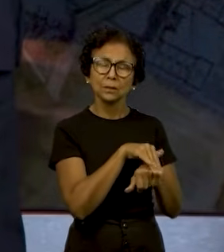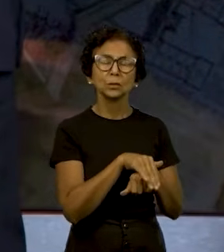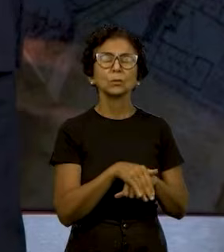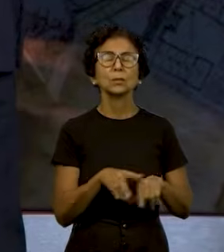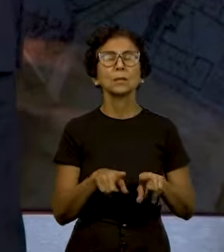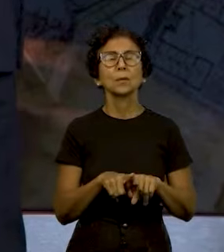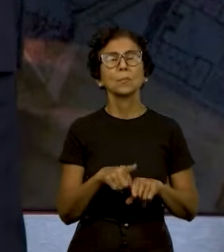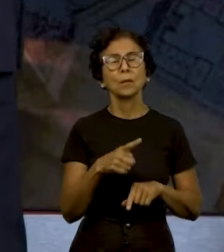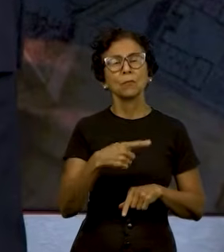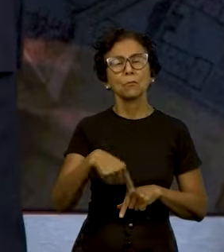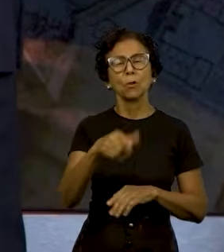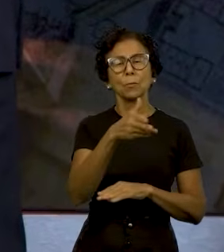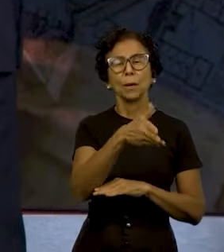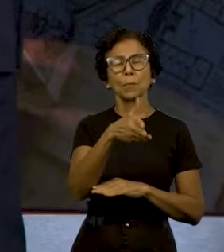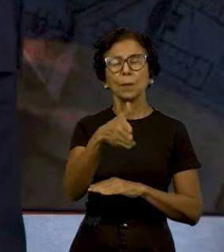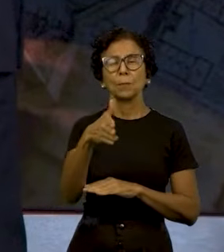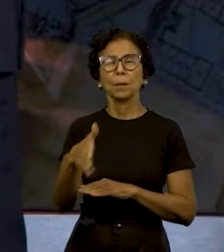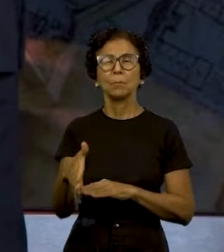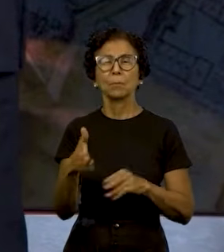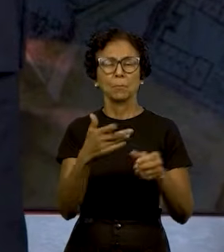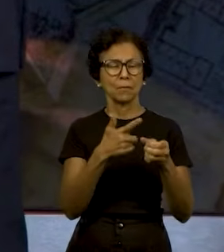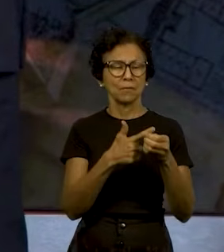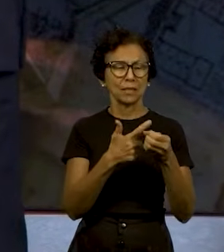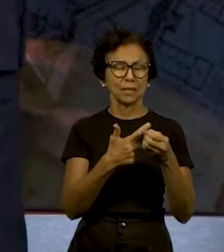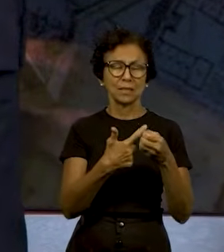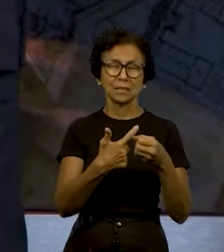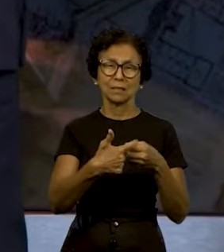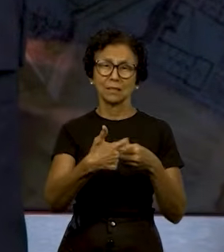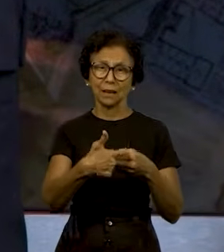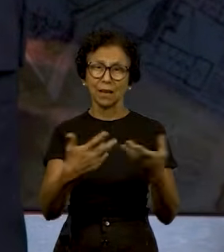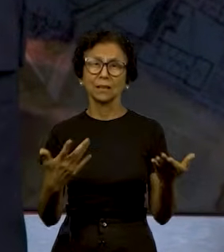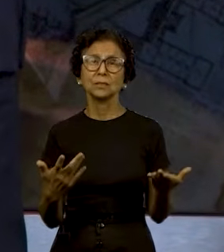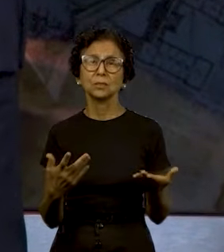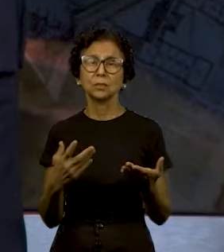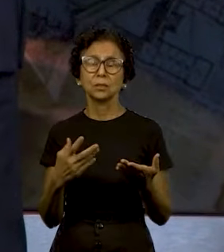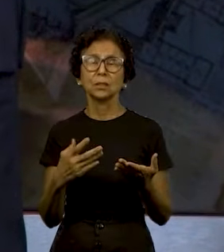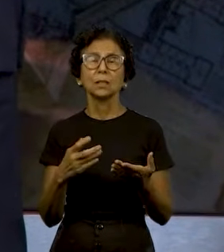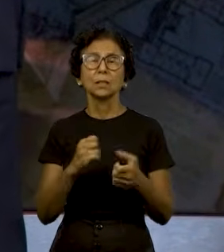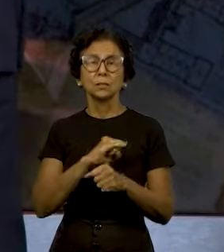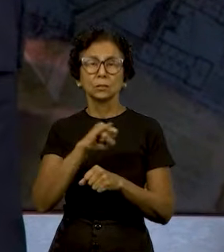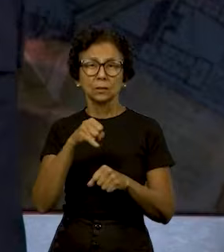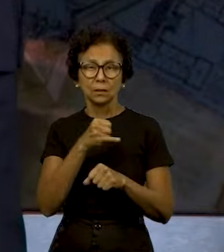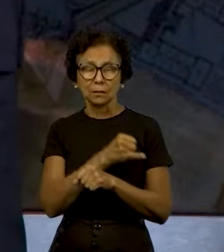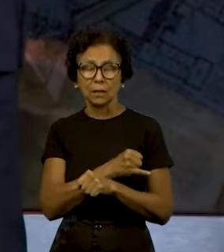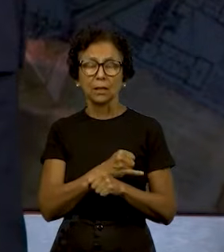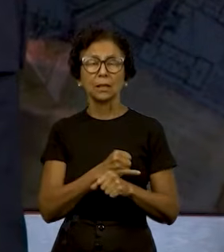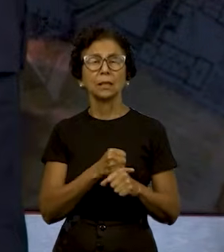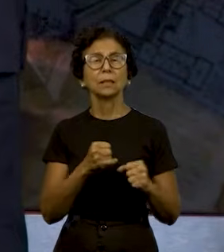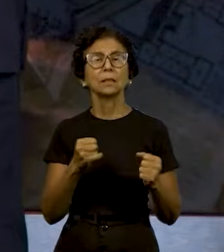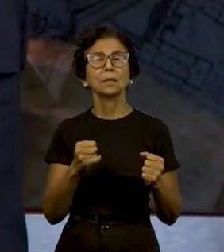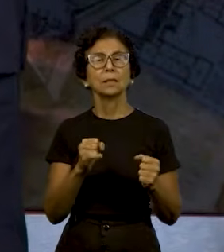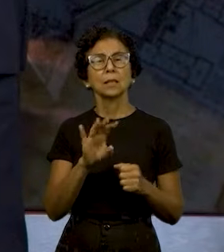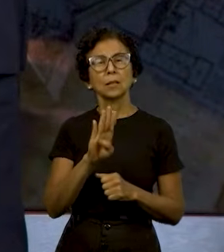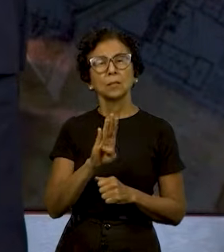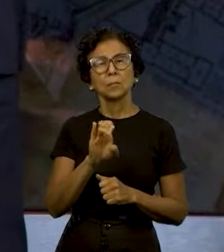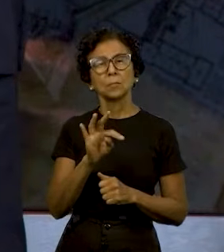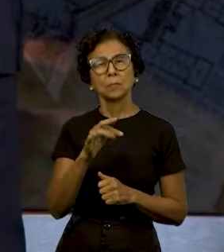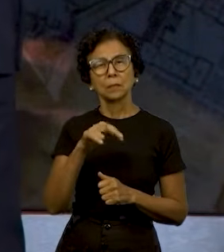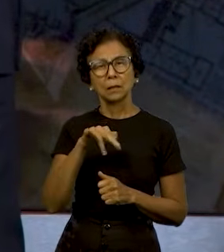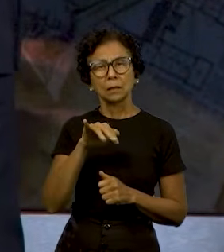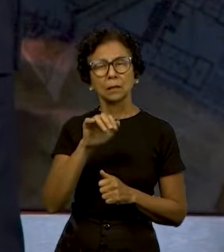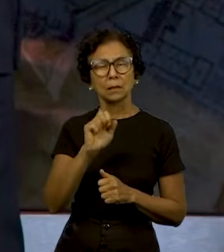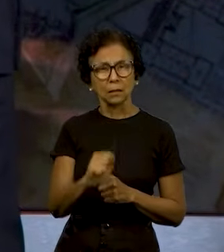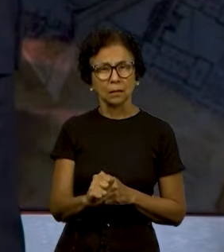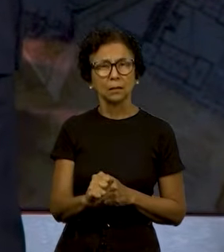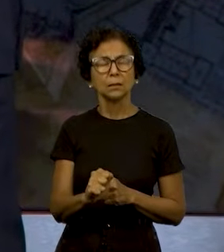como Betânia, Jerusalém, a própria região da Galileia. Nós vamos acompanhar